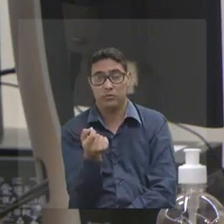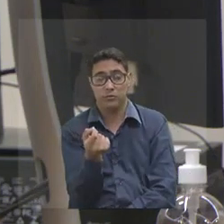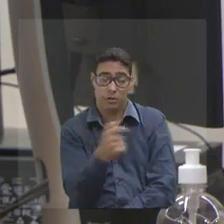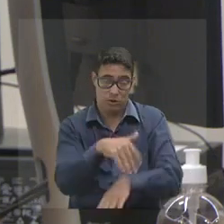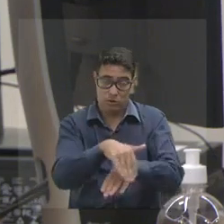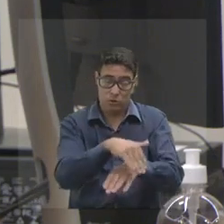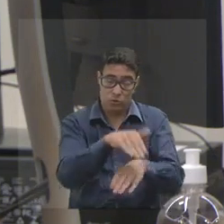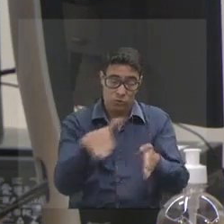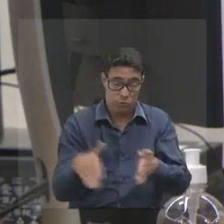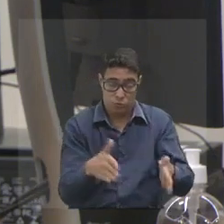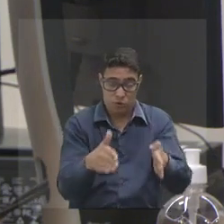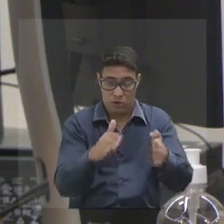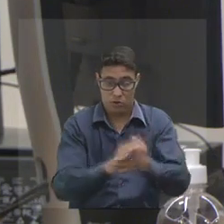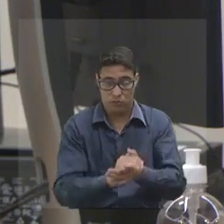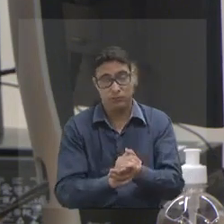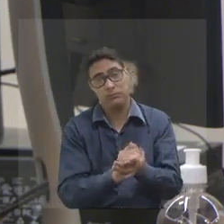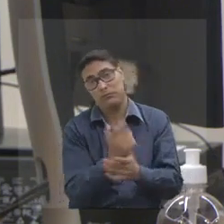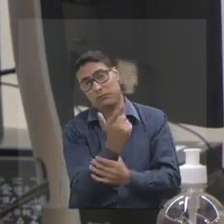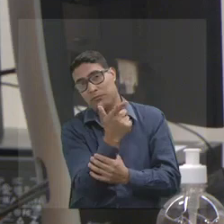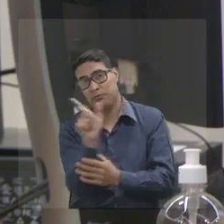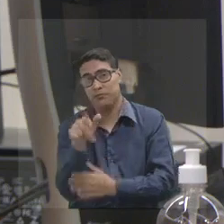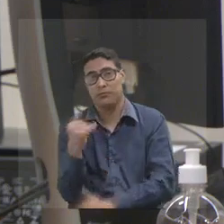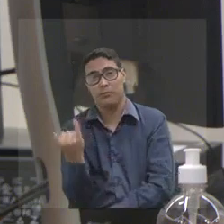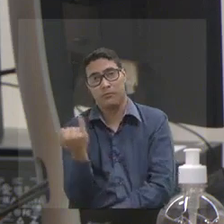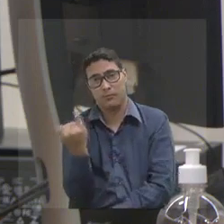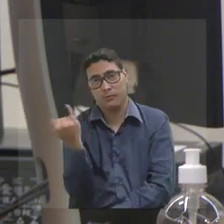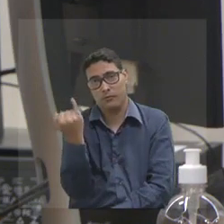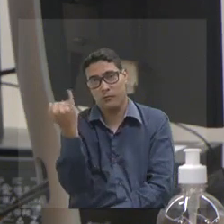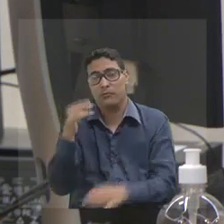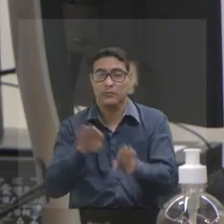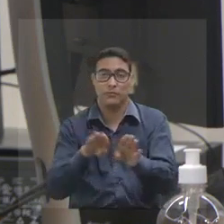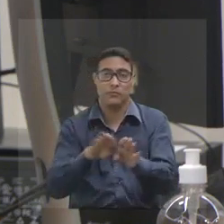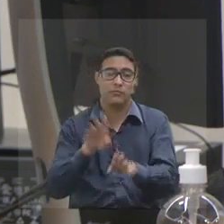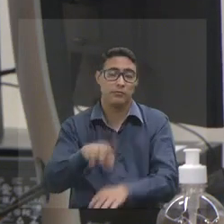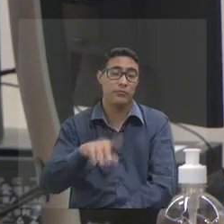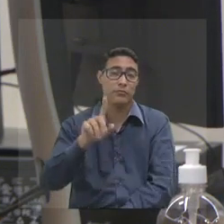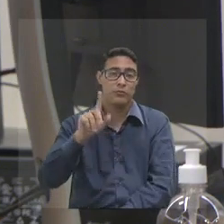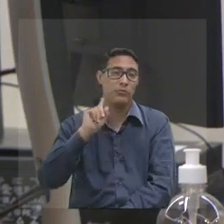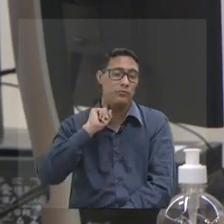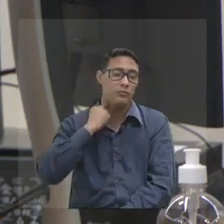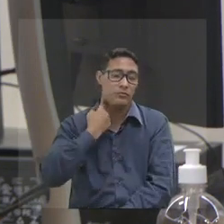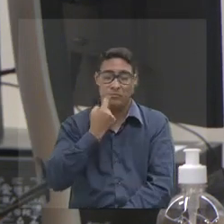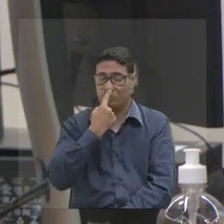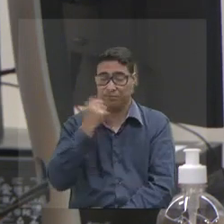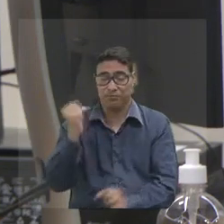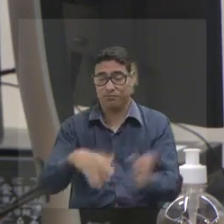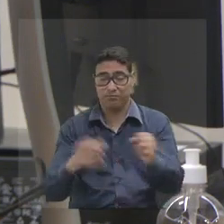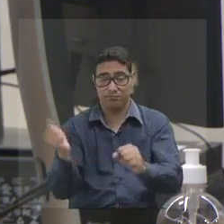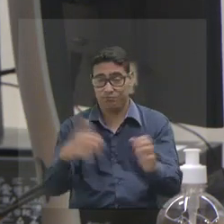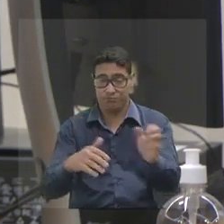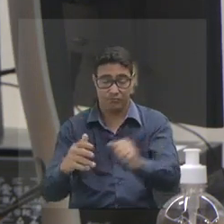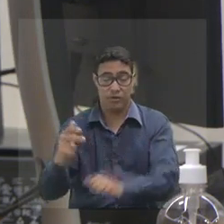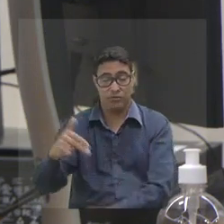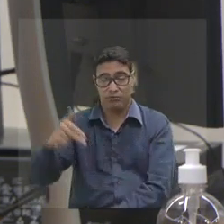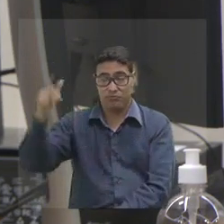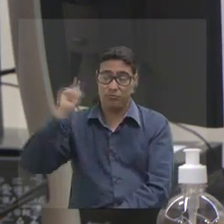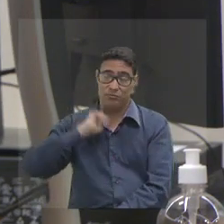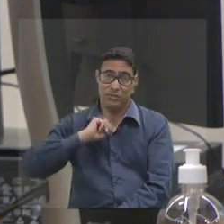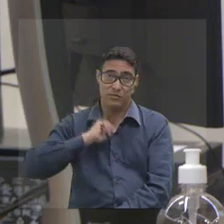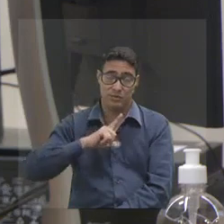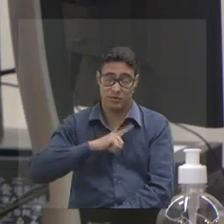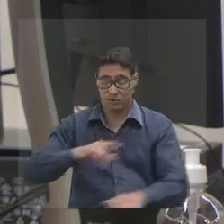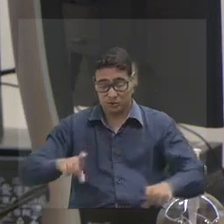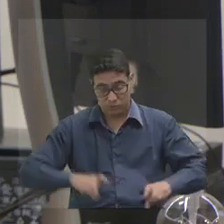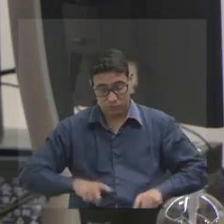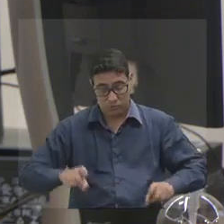e por fim né uma outra questão importante é a questão dos lixões o norte de Minas tem sofrido demais com a questão